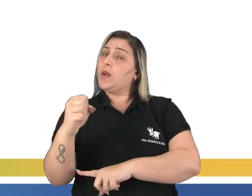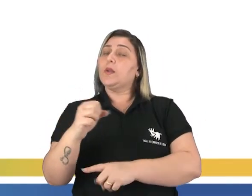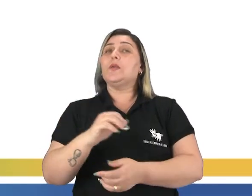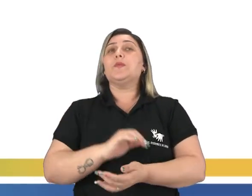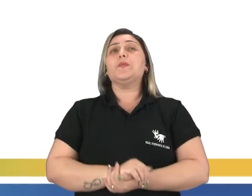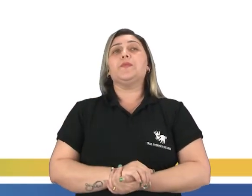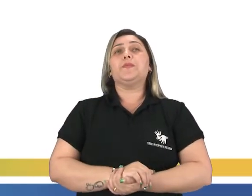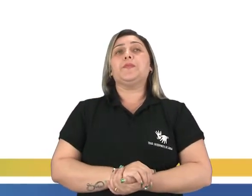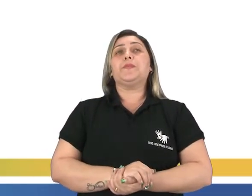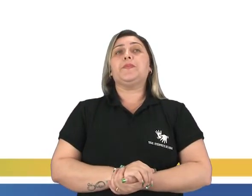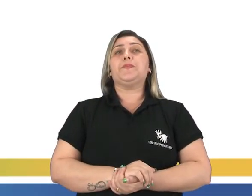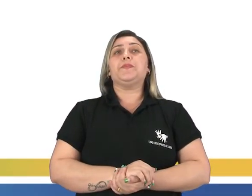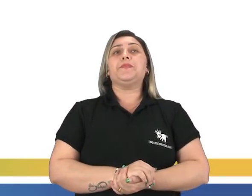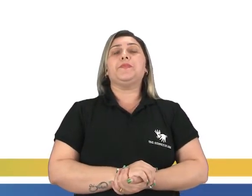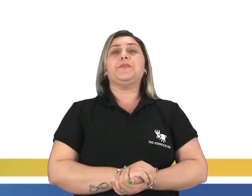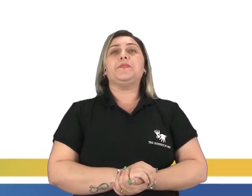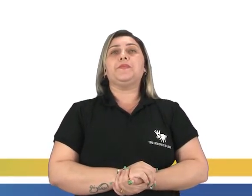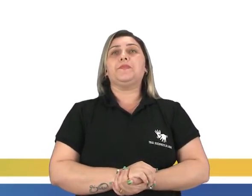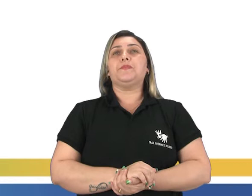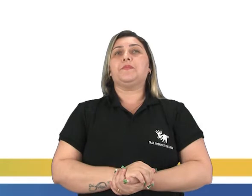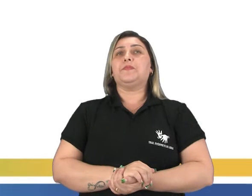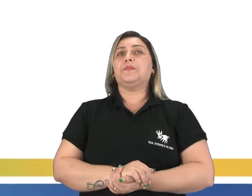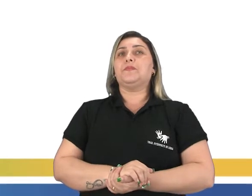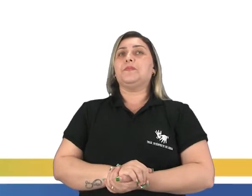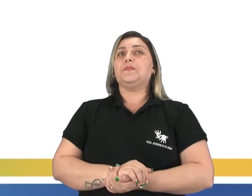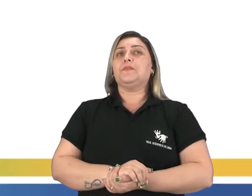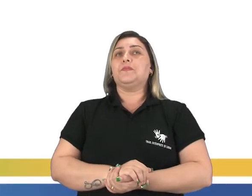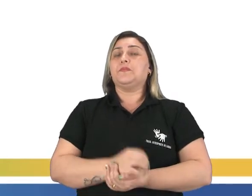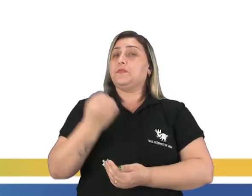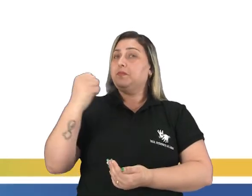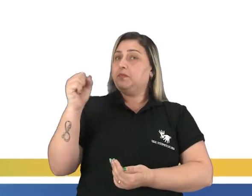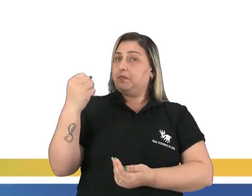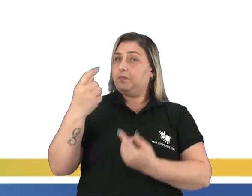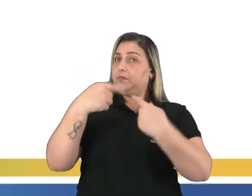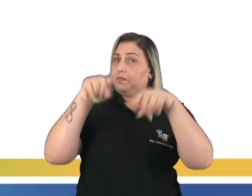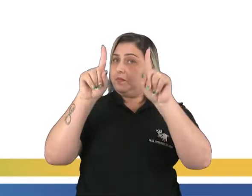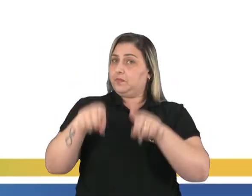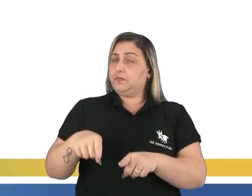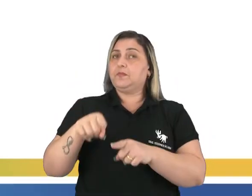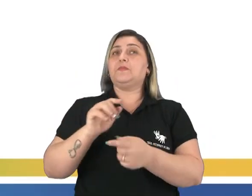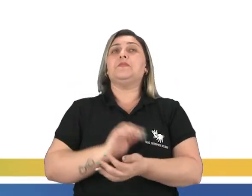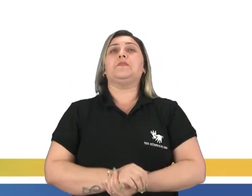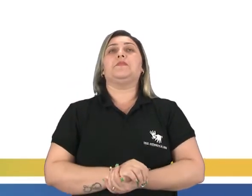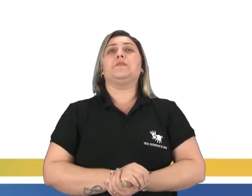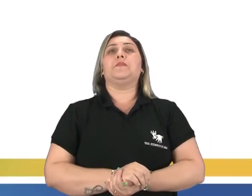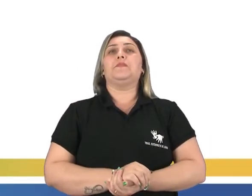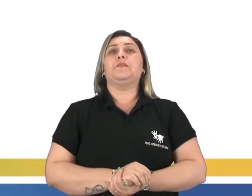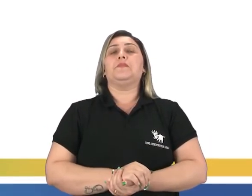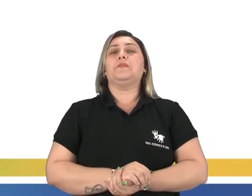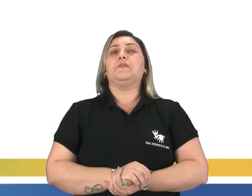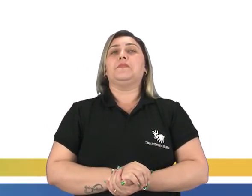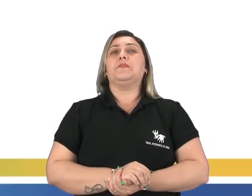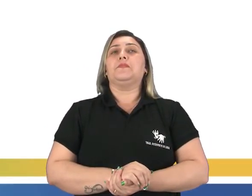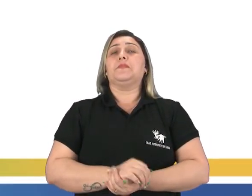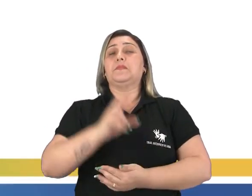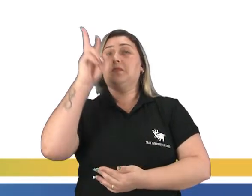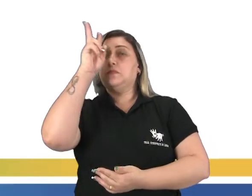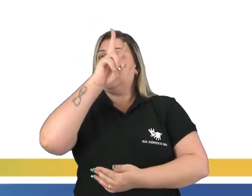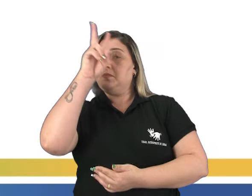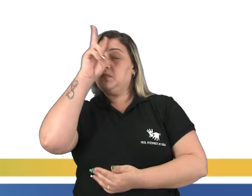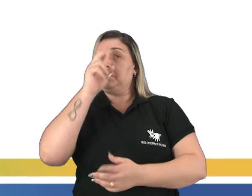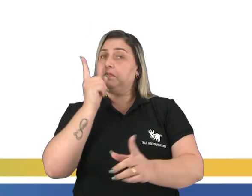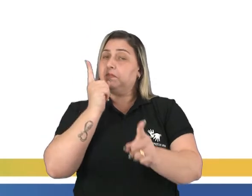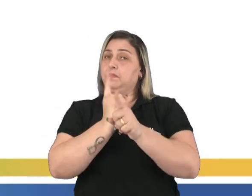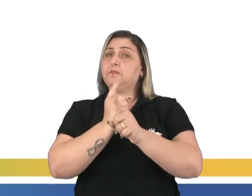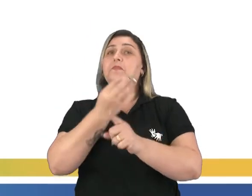Qual o total de funcionários que aparece nessa questão? Então, aqui são 8, então colocamos aqui 8 funcionários. Então, lembrando, para a gente encontrar